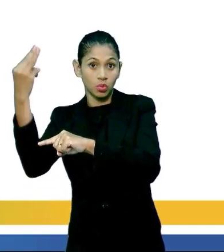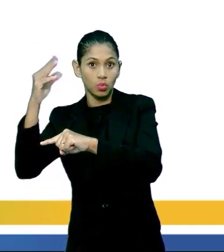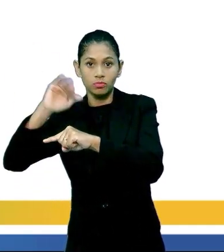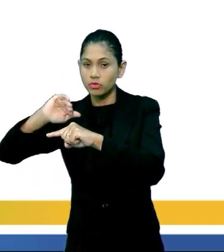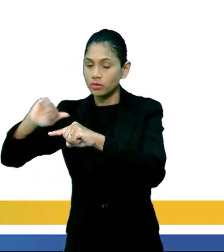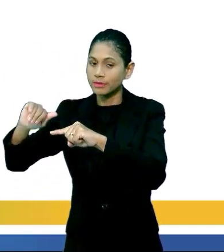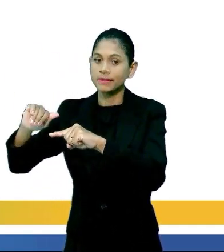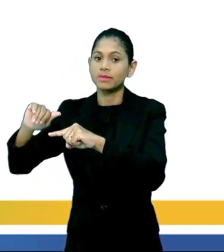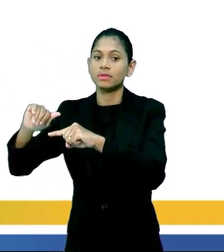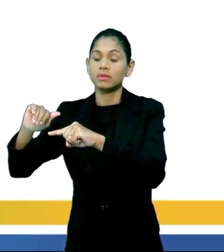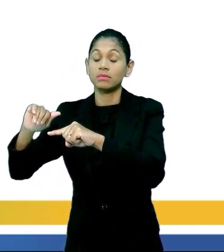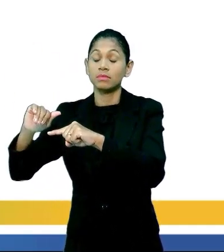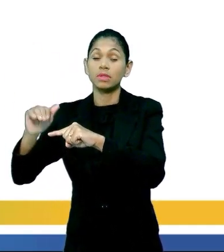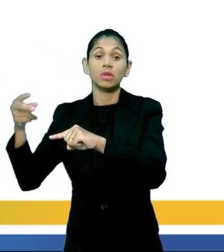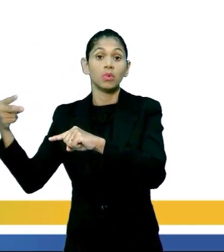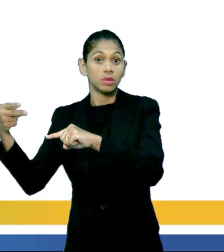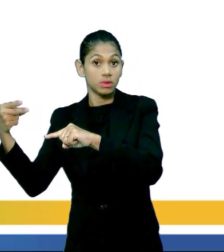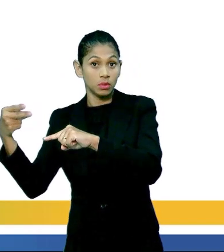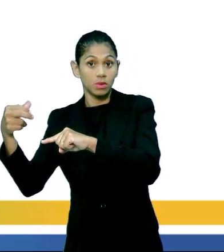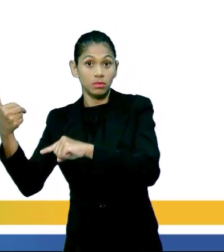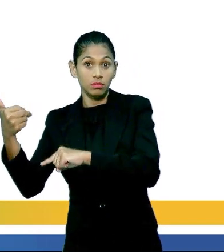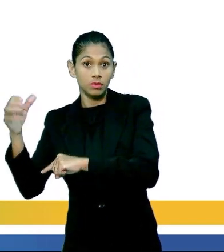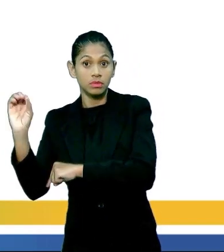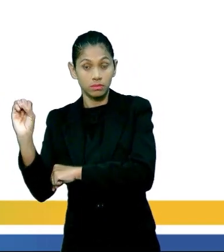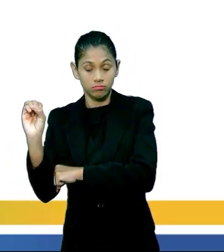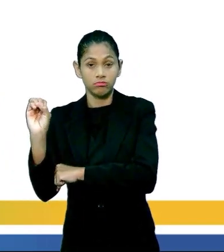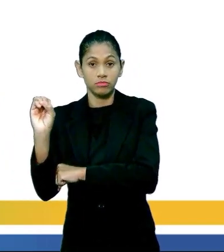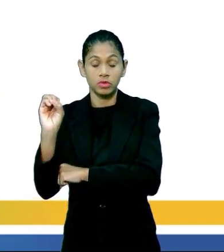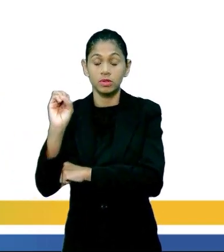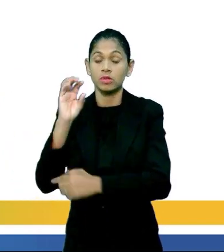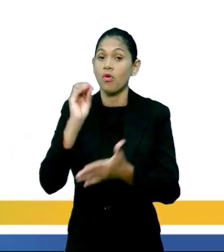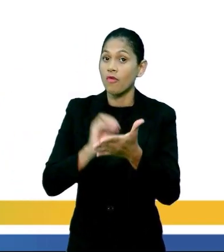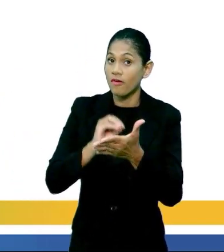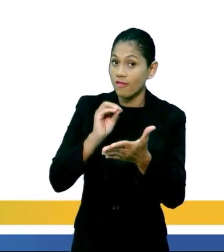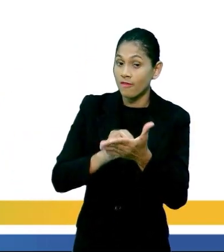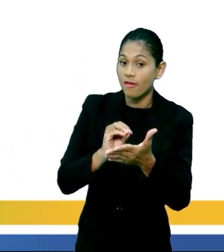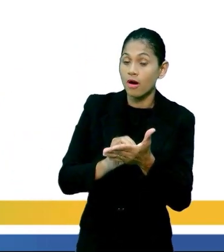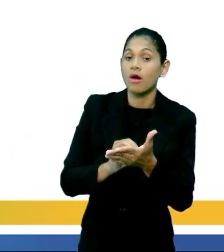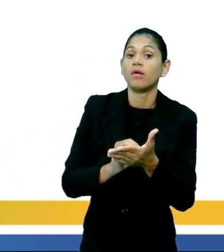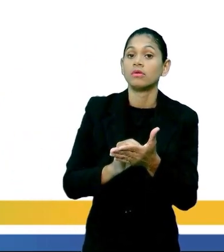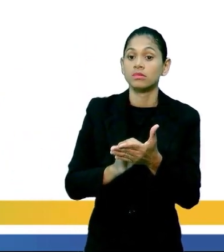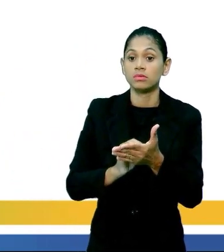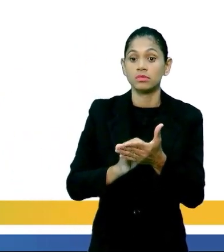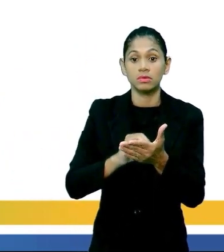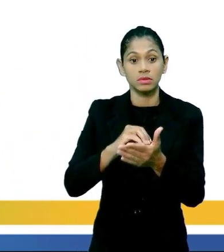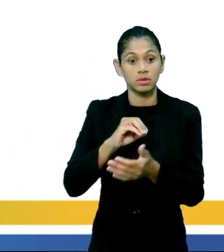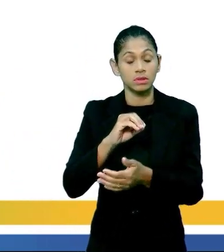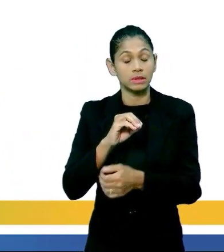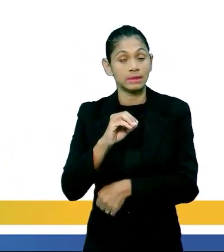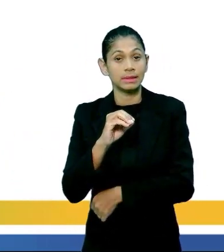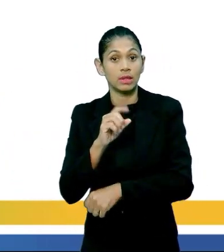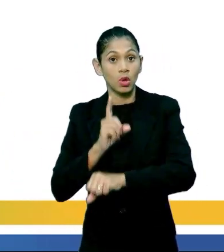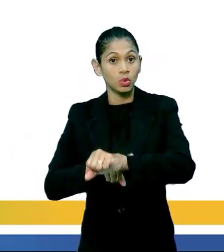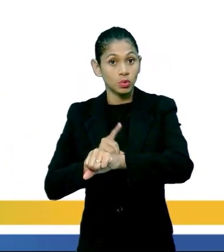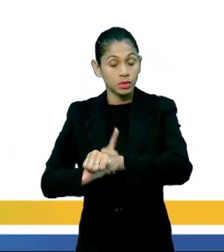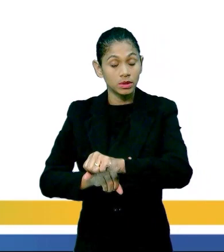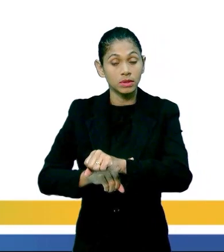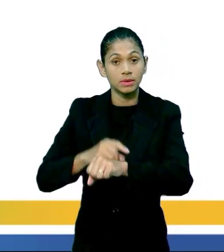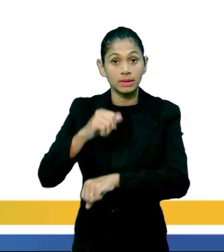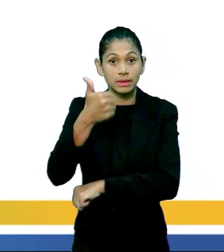a 10 minutos. Portanto, o restante do depósito será preenchido em 10